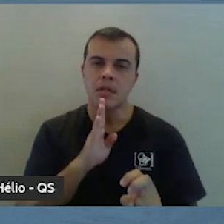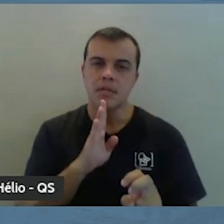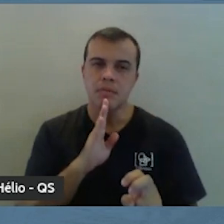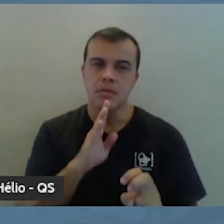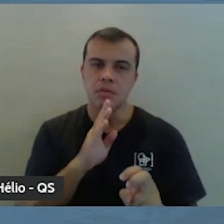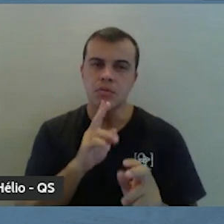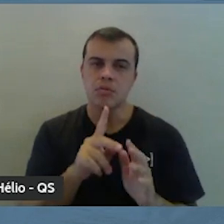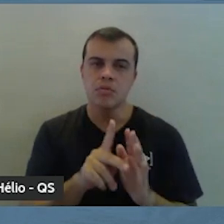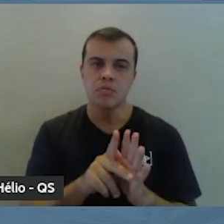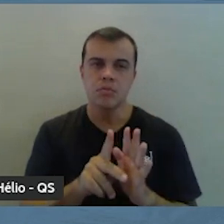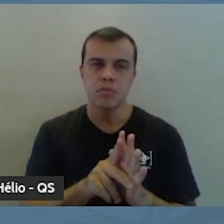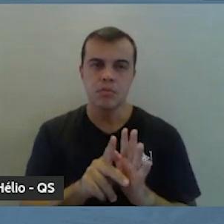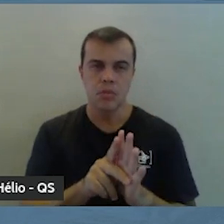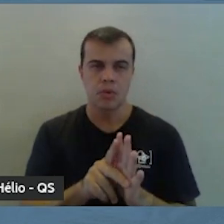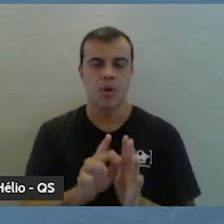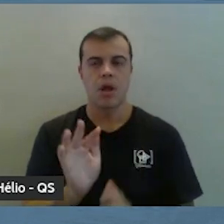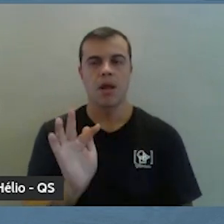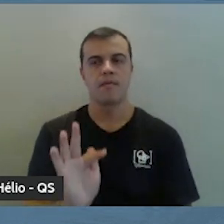por acadêmicos.